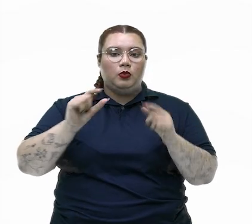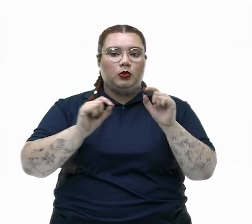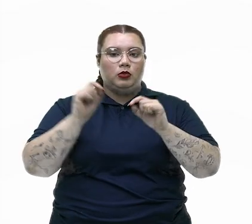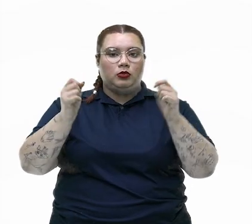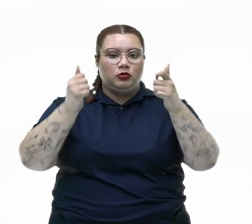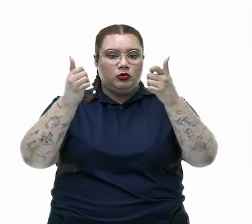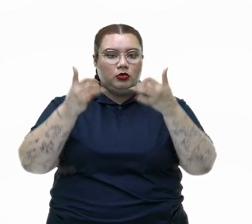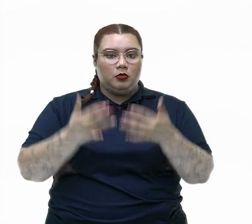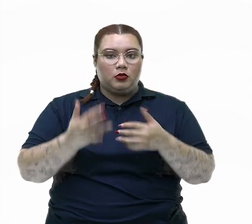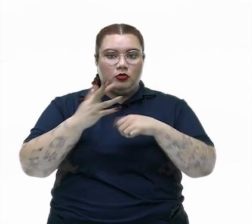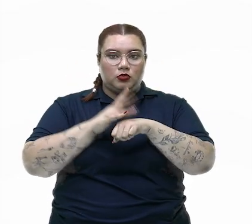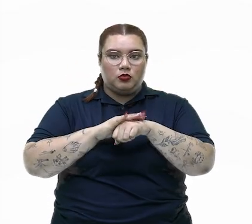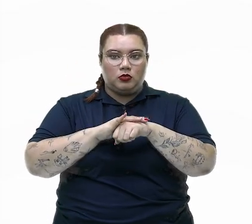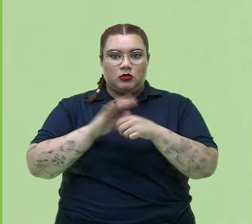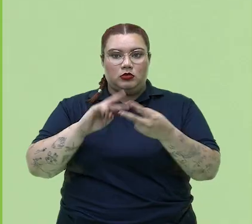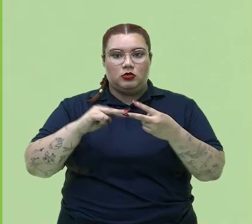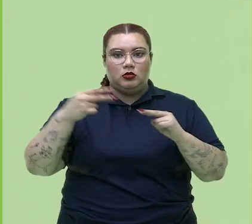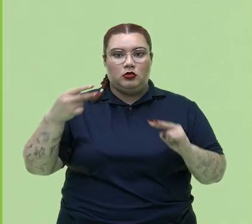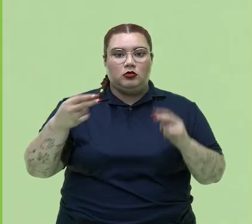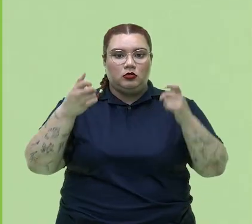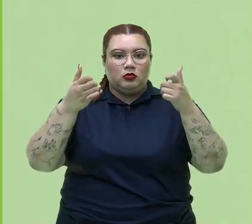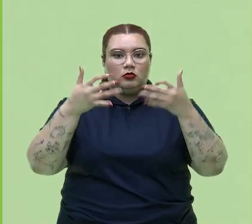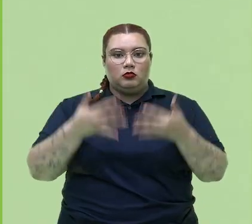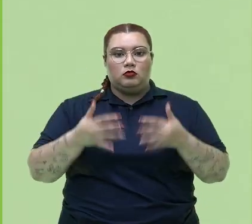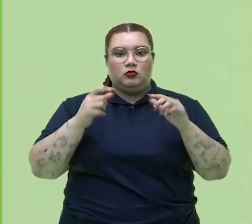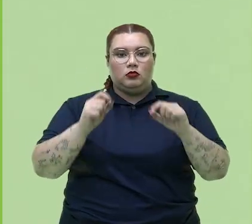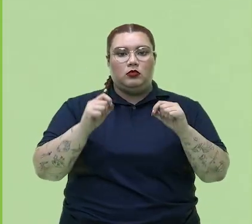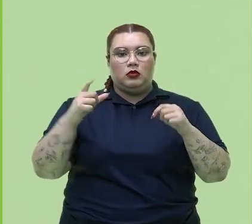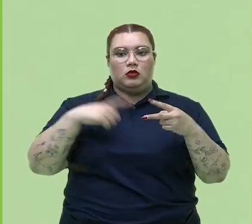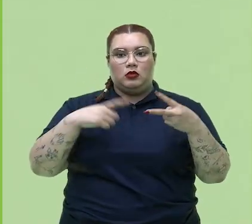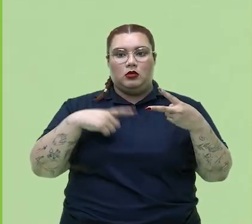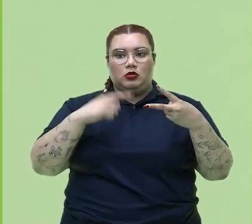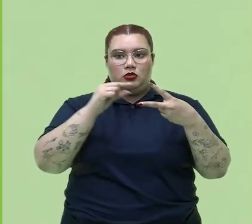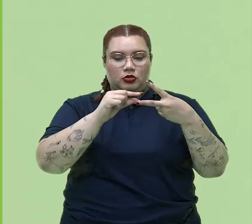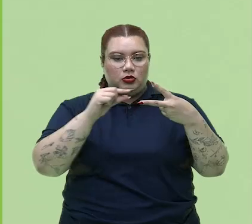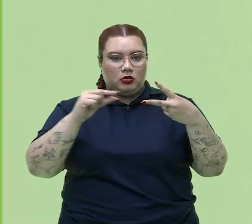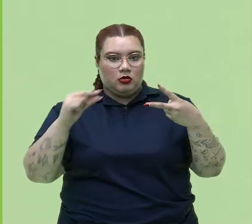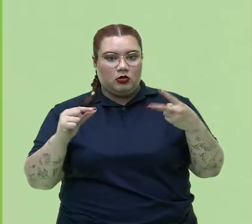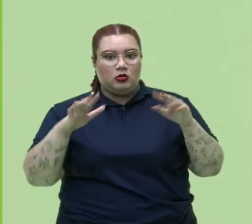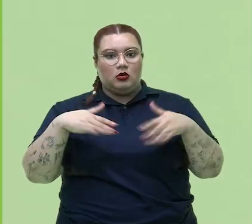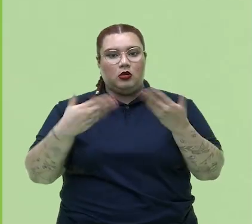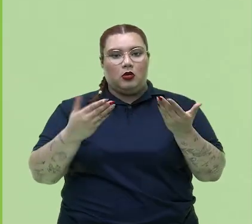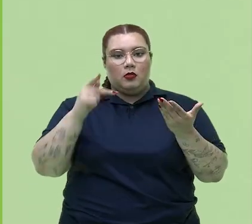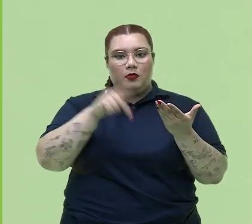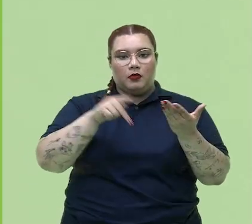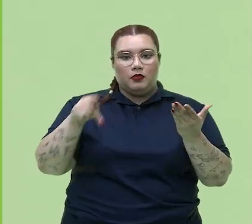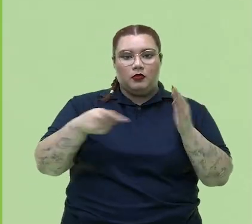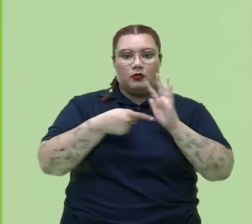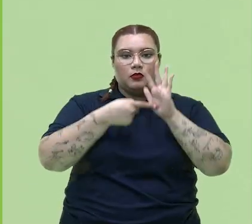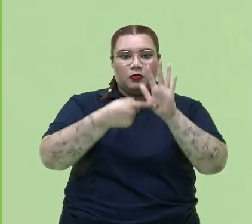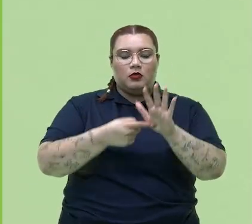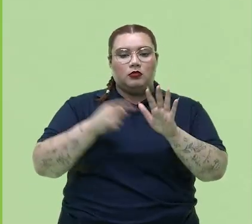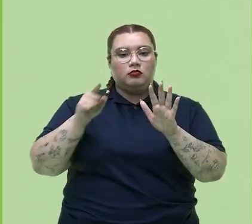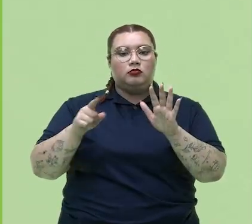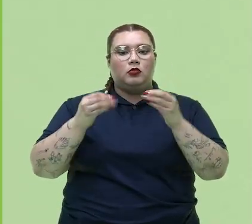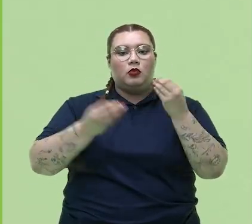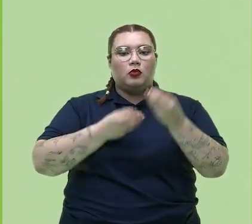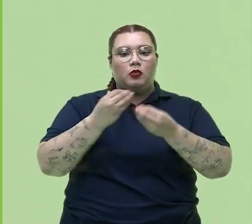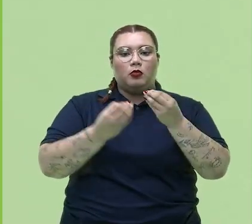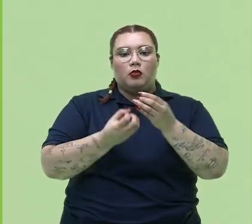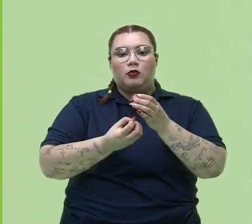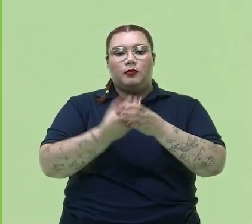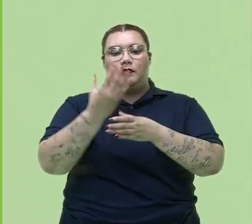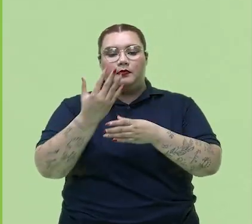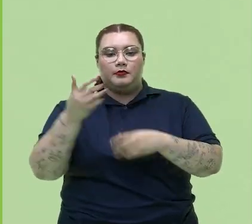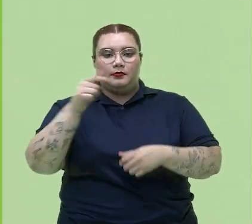aí de doença genética, né, a gente está falando de genes, aí mais uma vez a professora mostra nesse esquema aí de onde vem o gene.